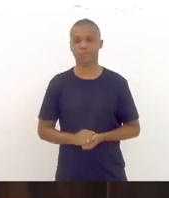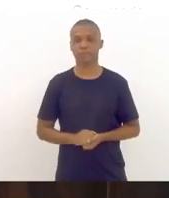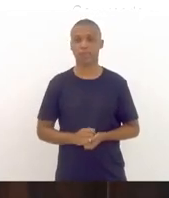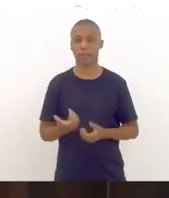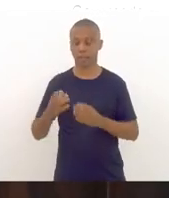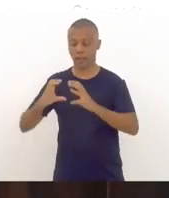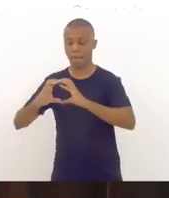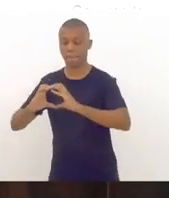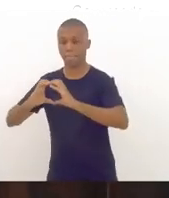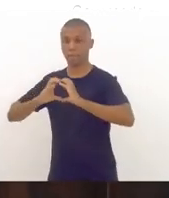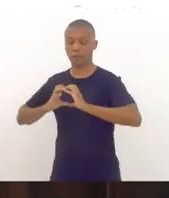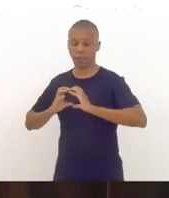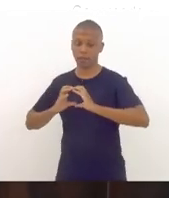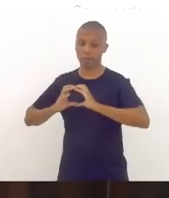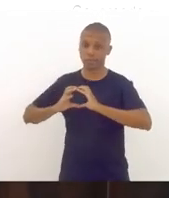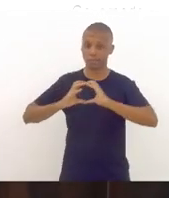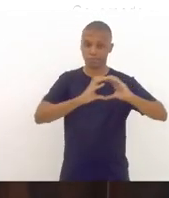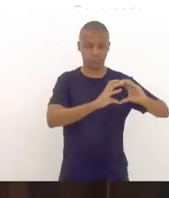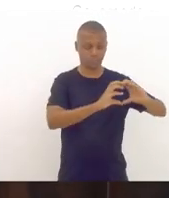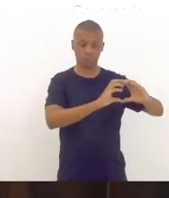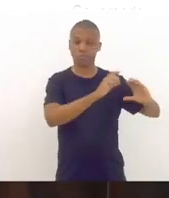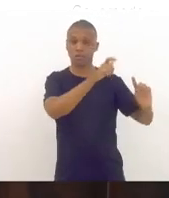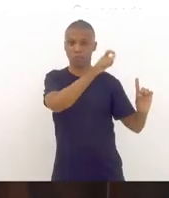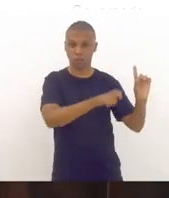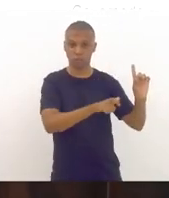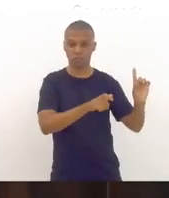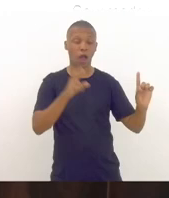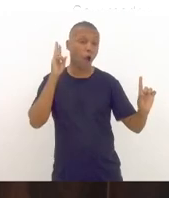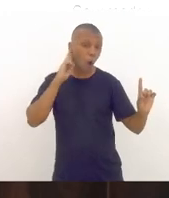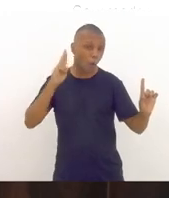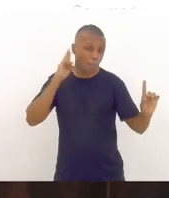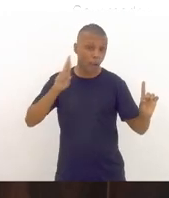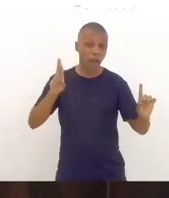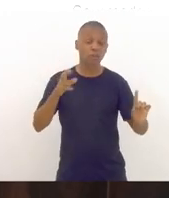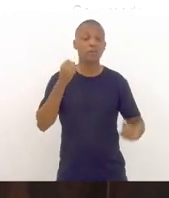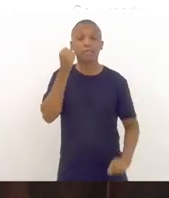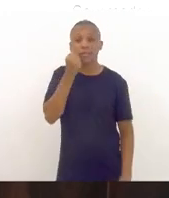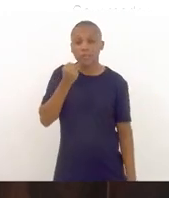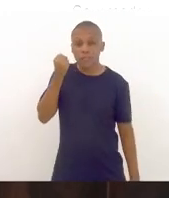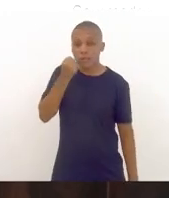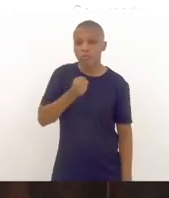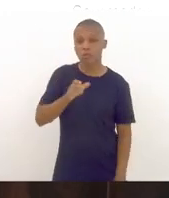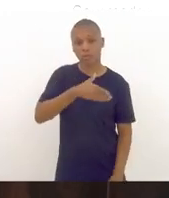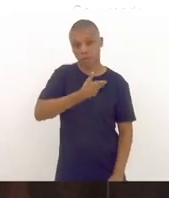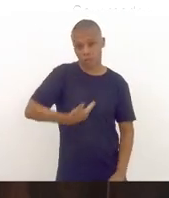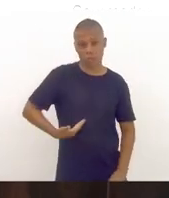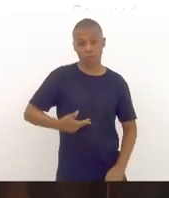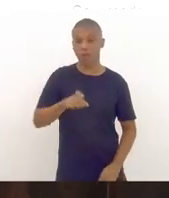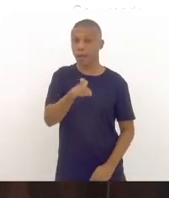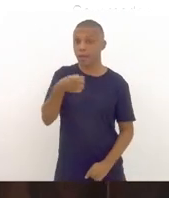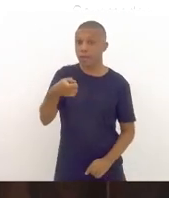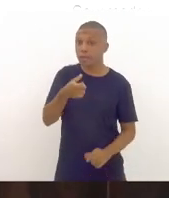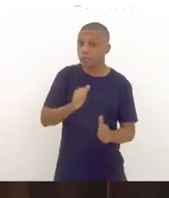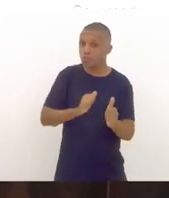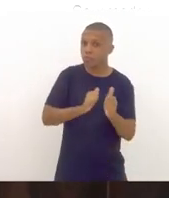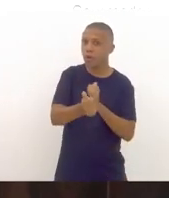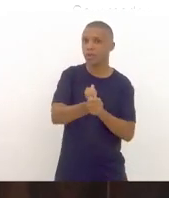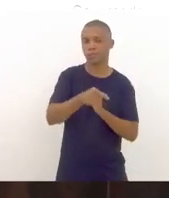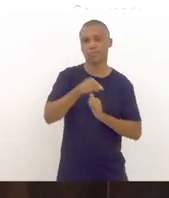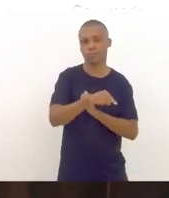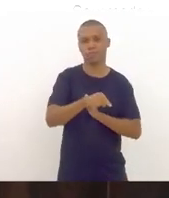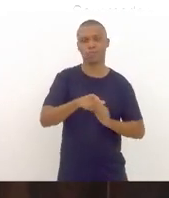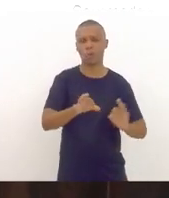da medalha ao nosso senador Romário de Souza Faria, senador da República, ex-jogador de futebol,